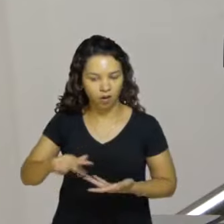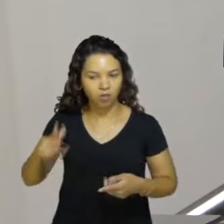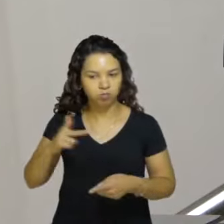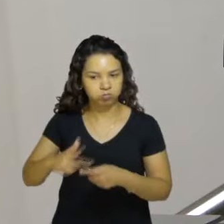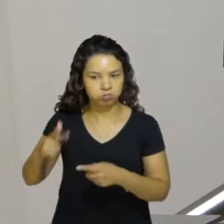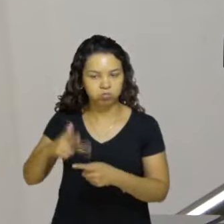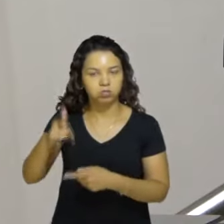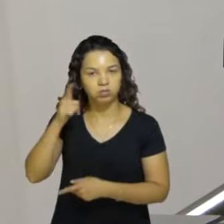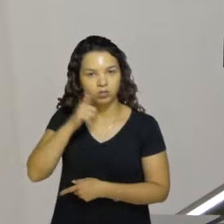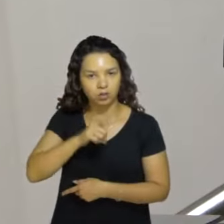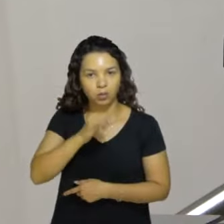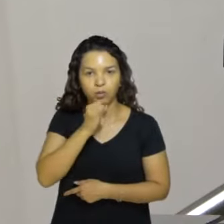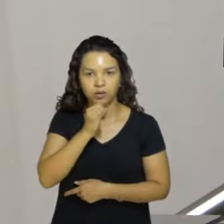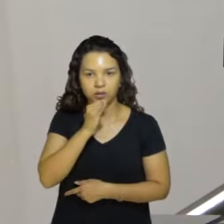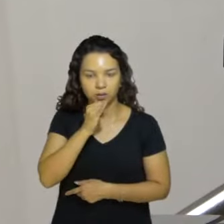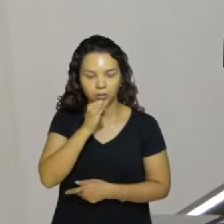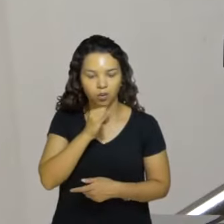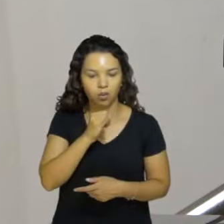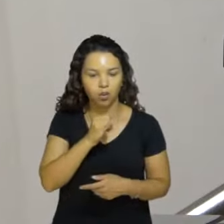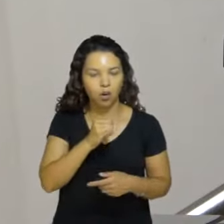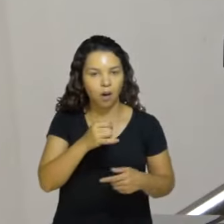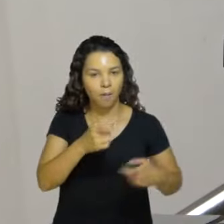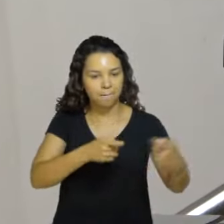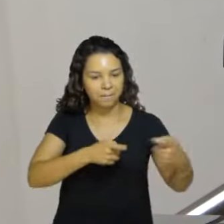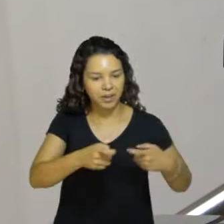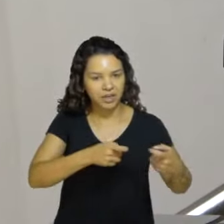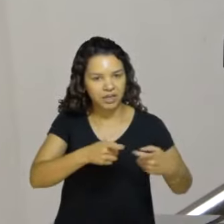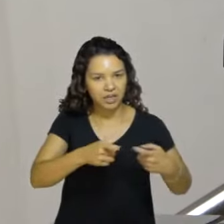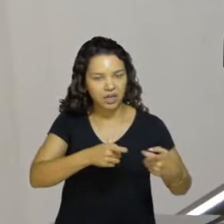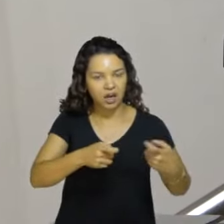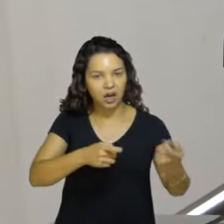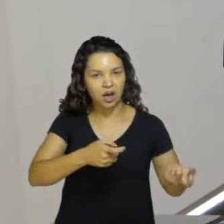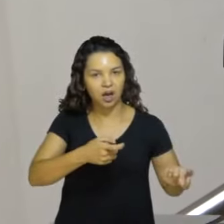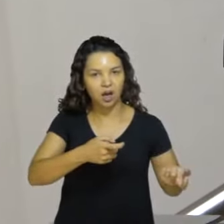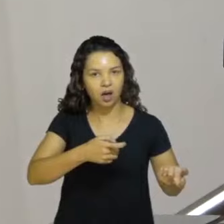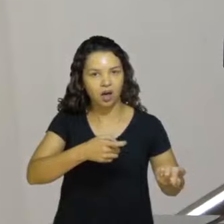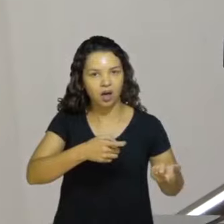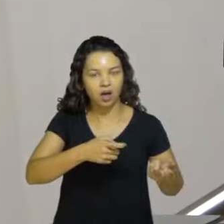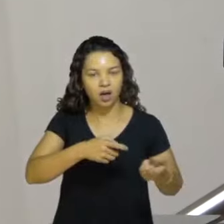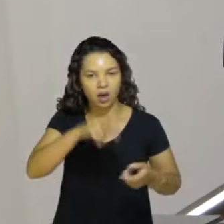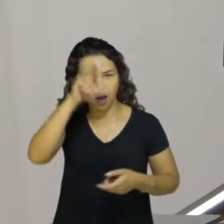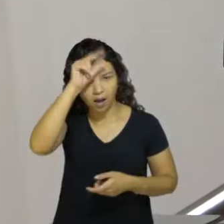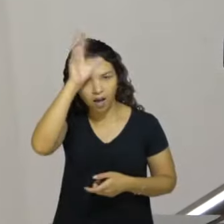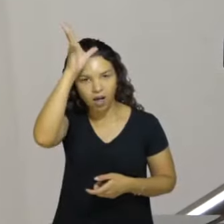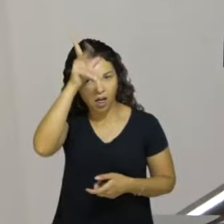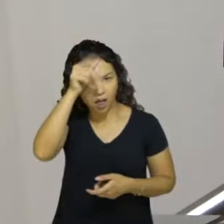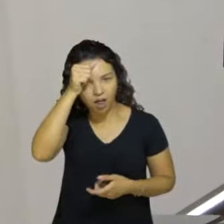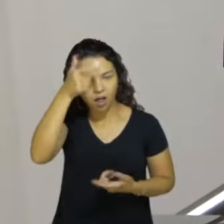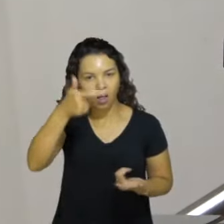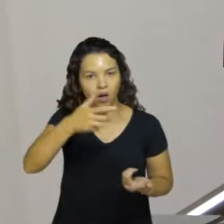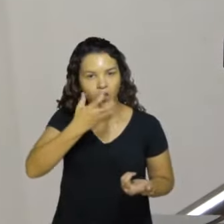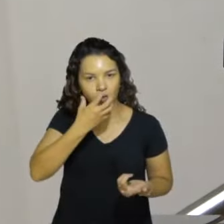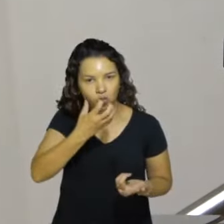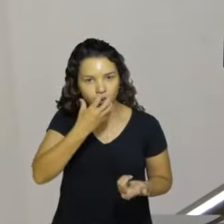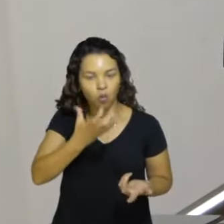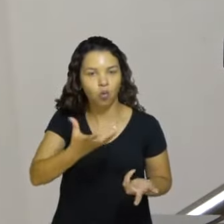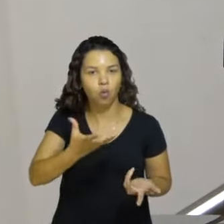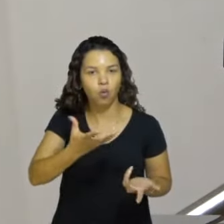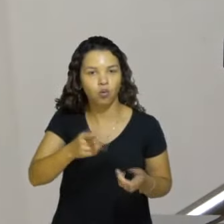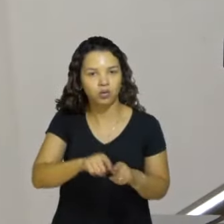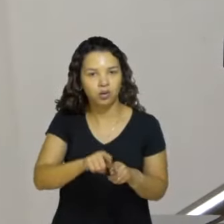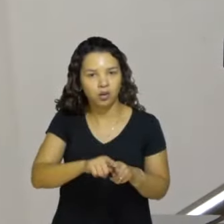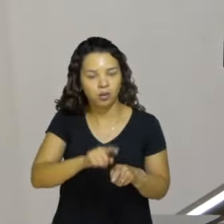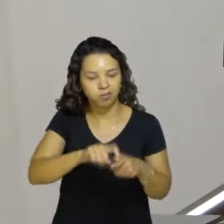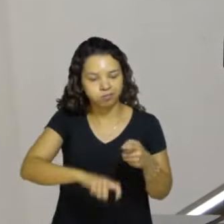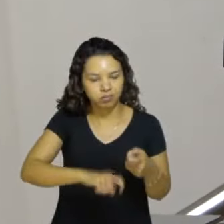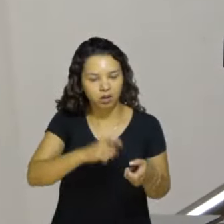a multa para rinha de galo, rinha de cachorro, zoofilia. Agora aprovamos o aumento significativo